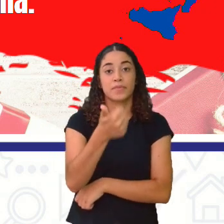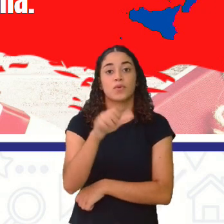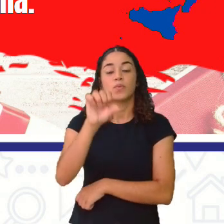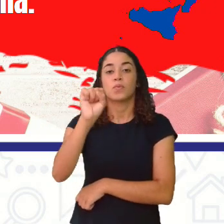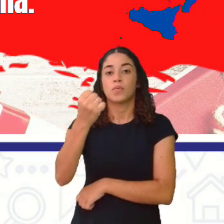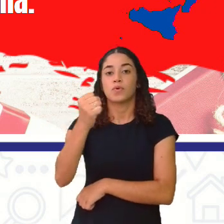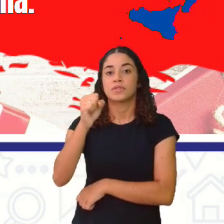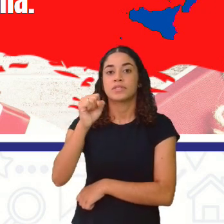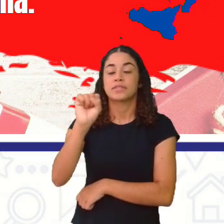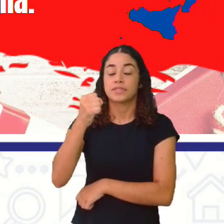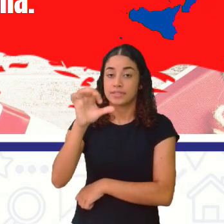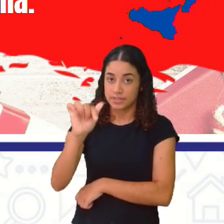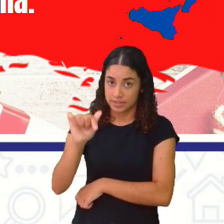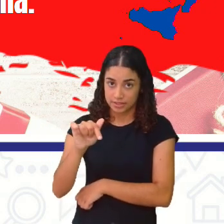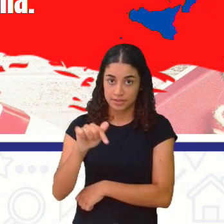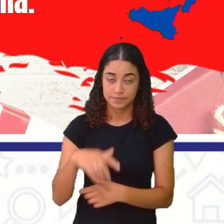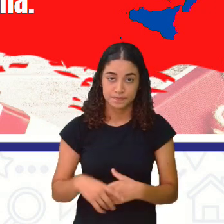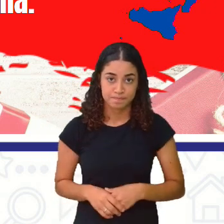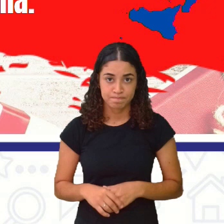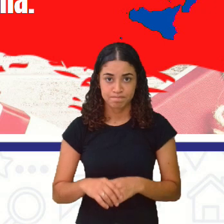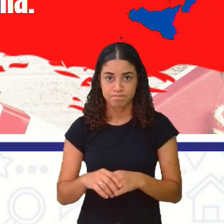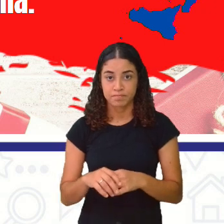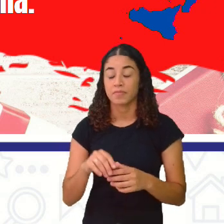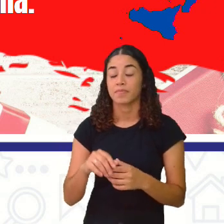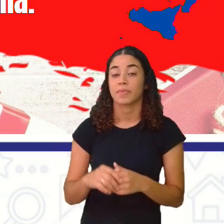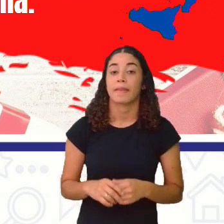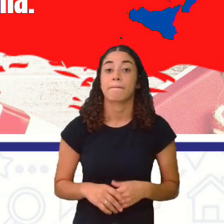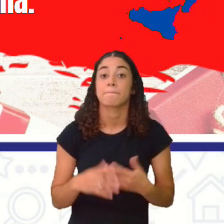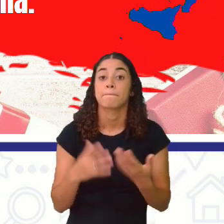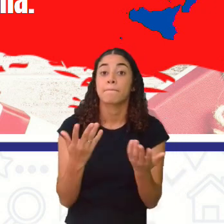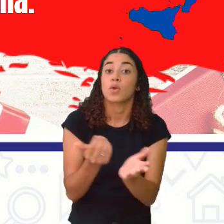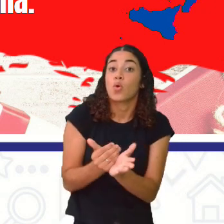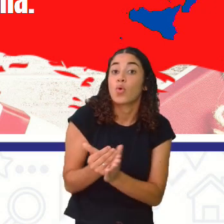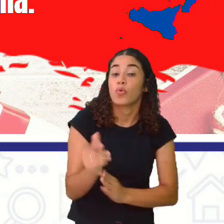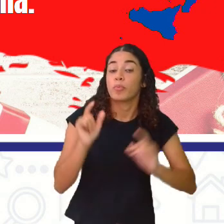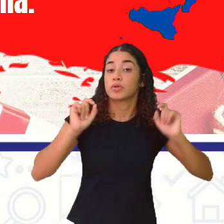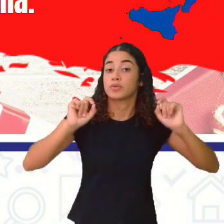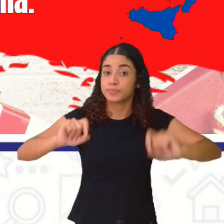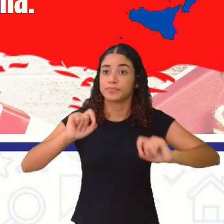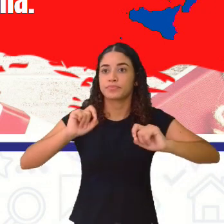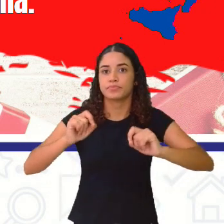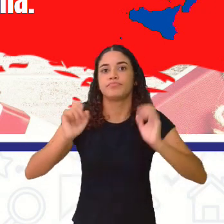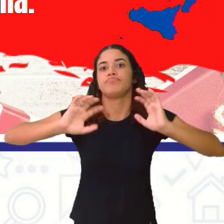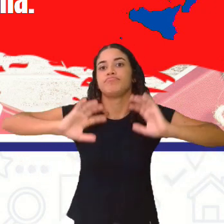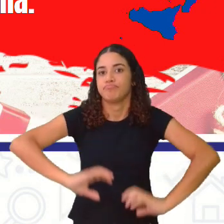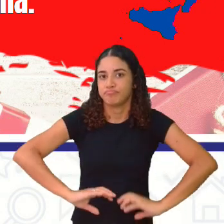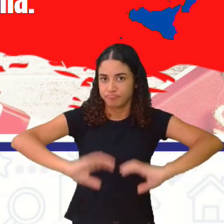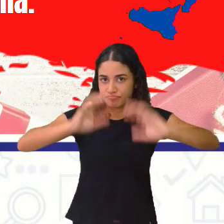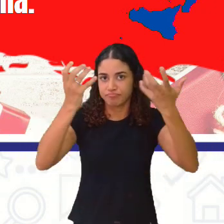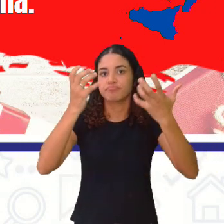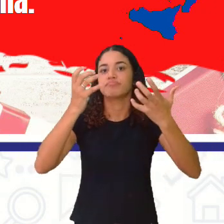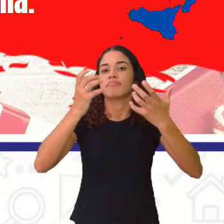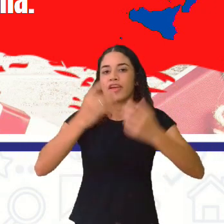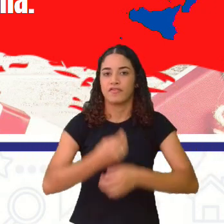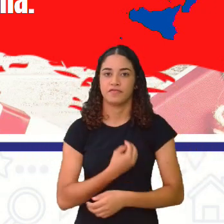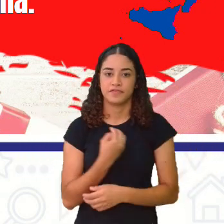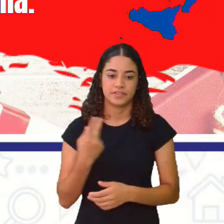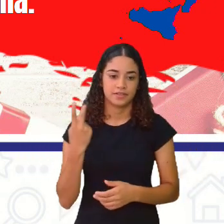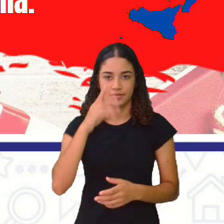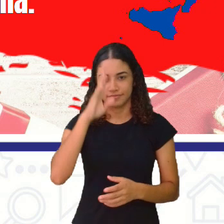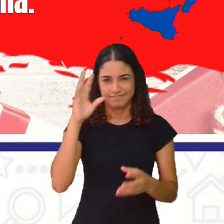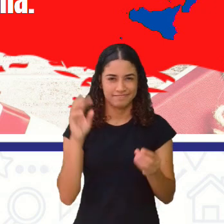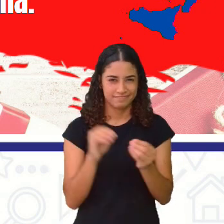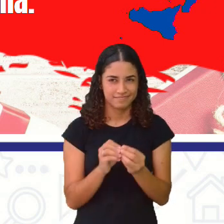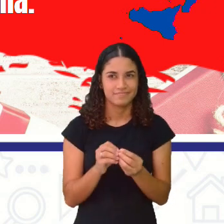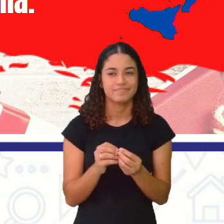1087, perdão, e começa a haver uma celebração da sua memória, né, que vai se popularizando a partir de